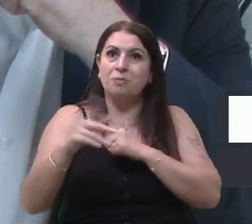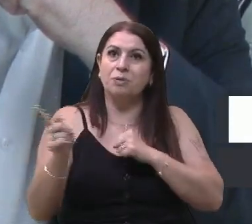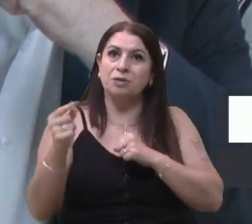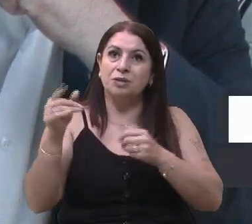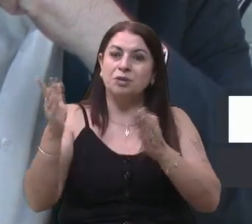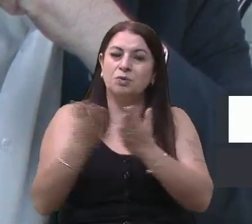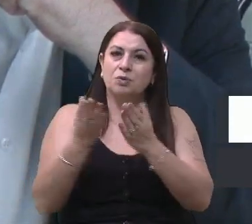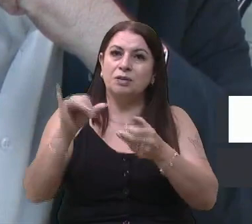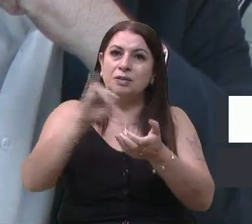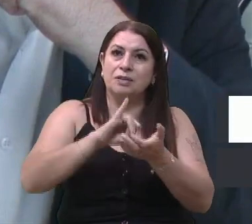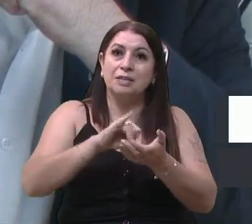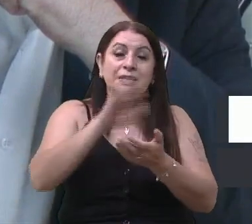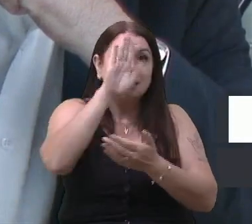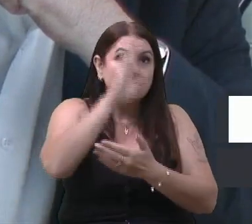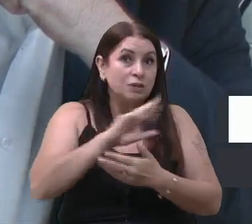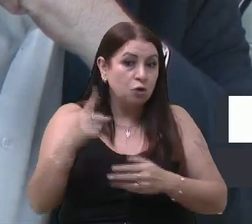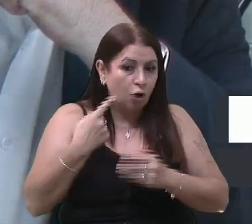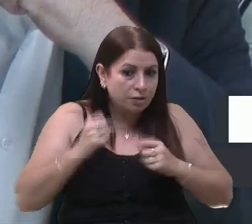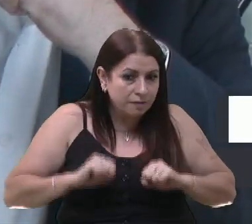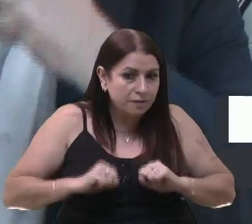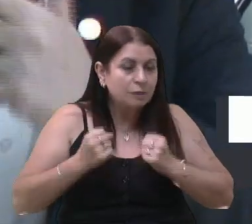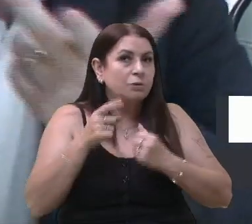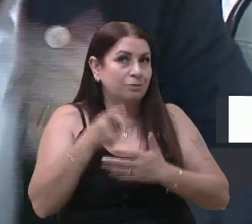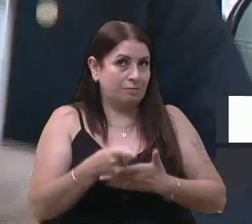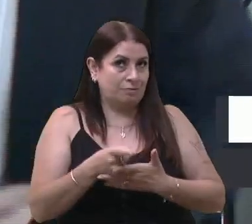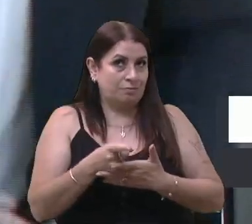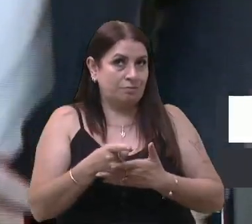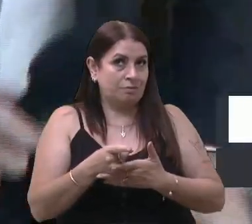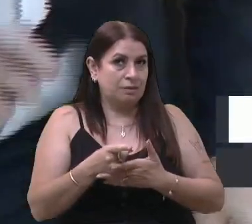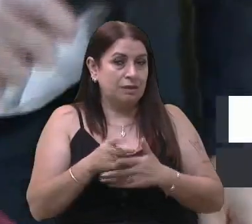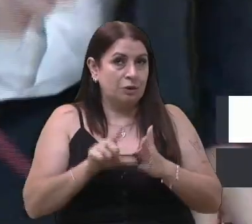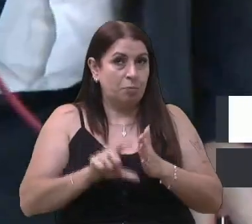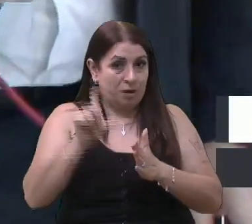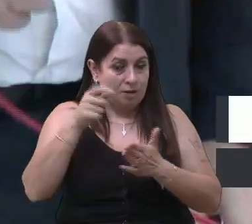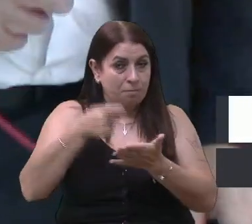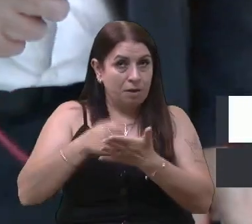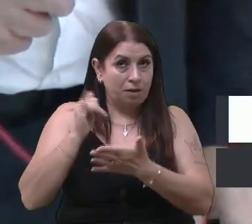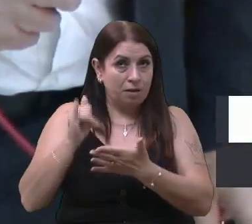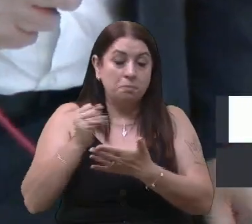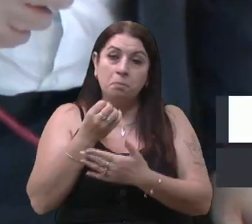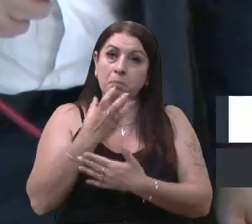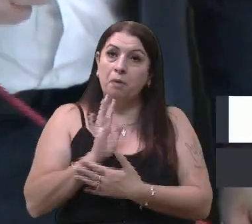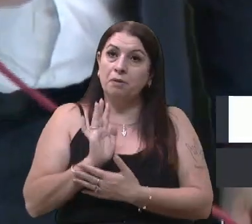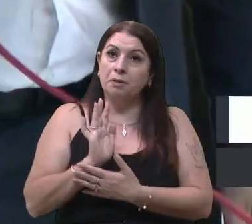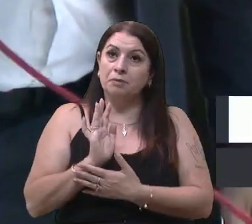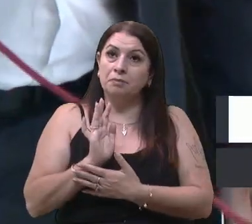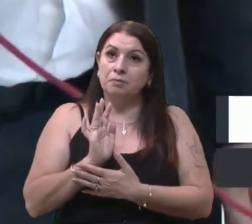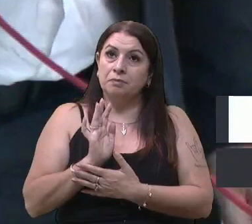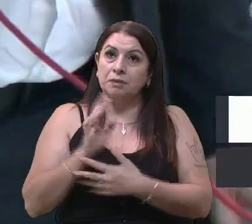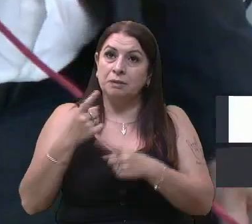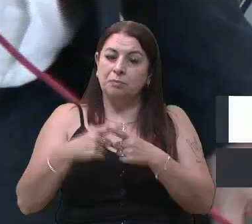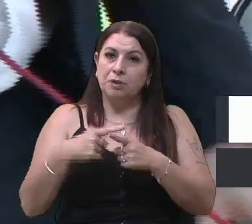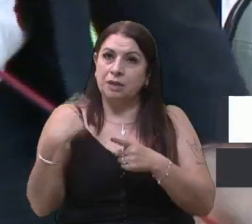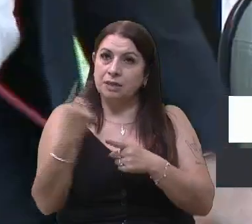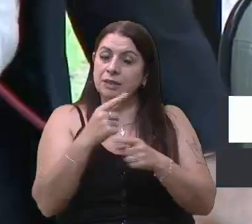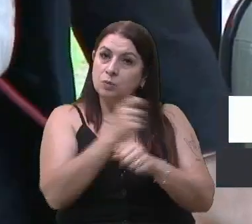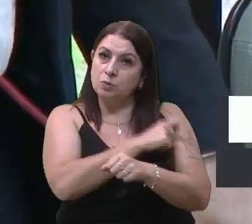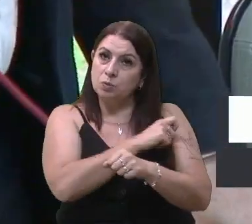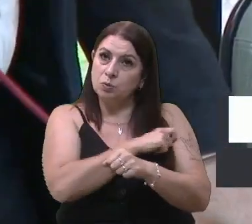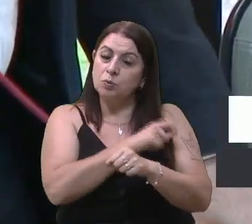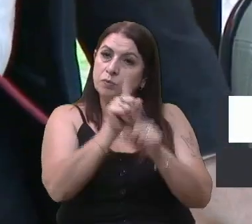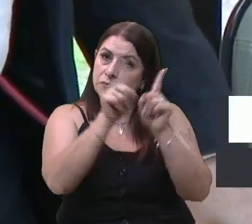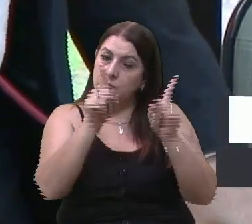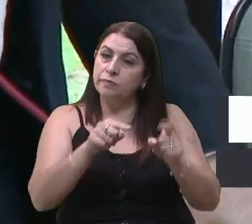Integral e gratuito, nós defendemos isso. Então, se aumentar o subsídio, que bom. Que bom, porque assim o estudante e o trabalhador